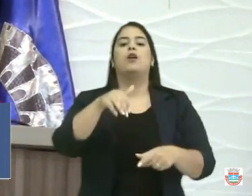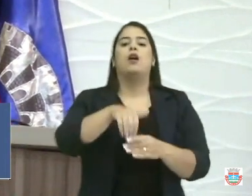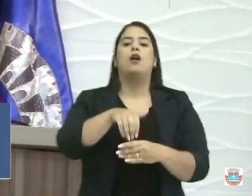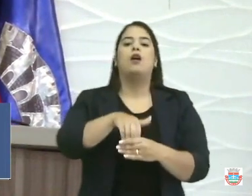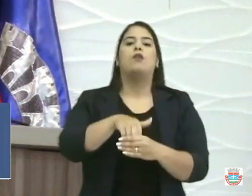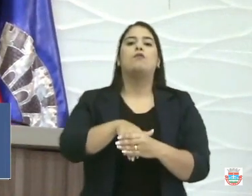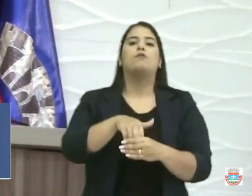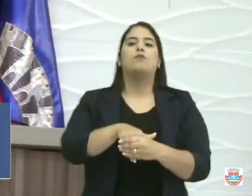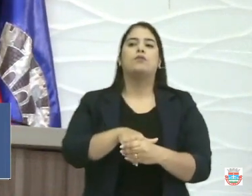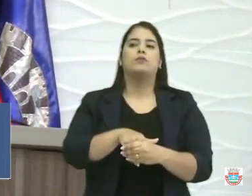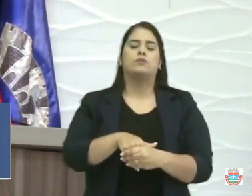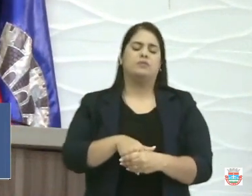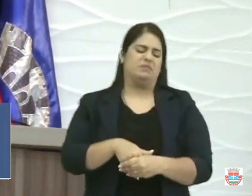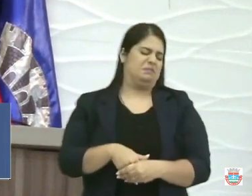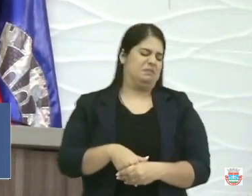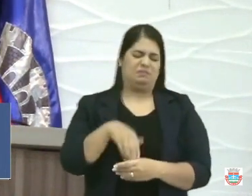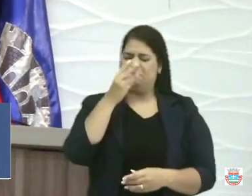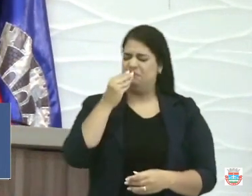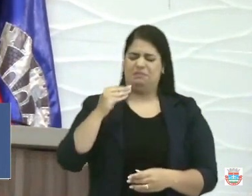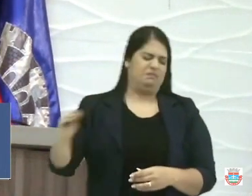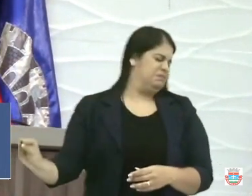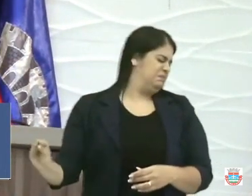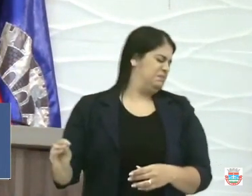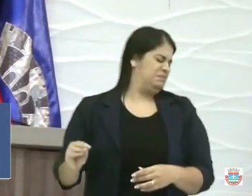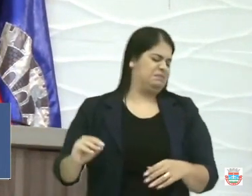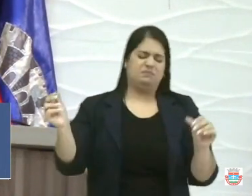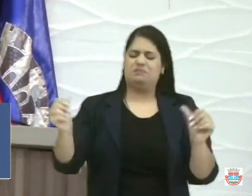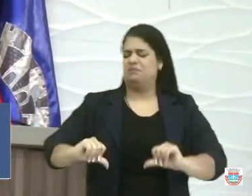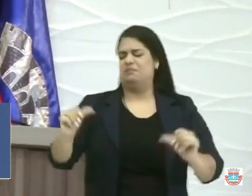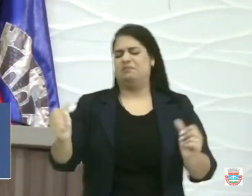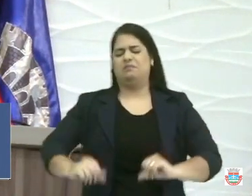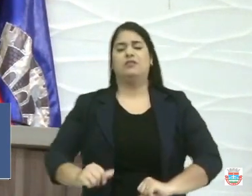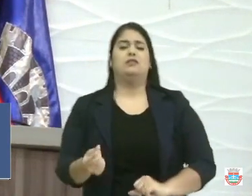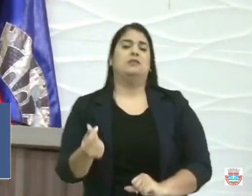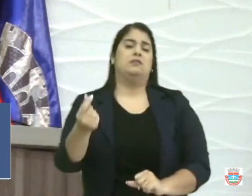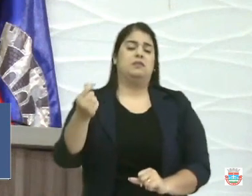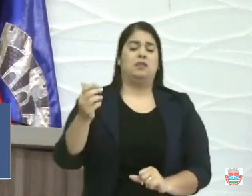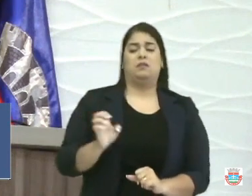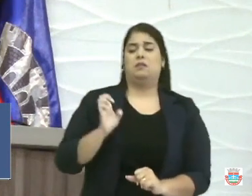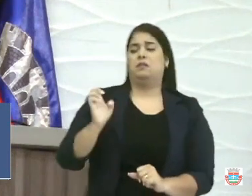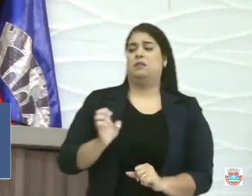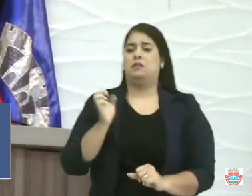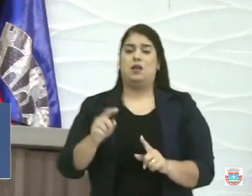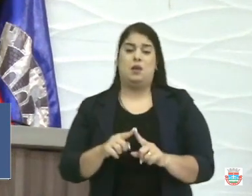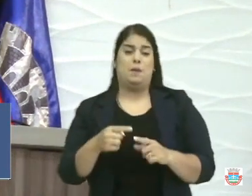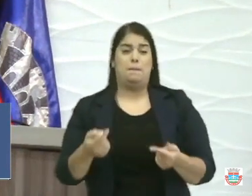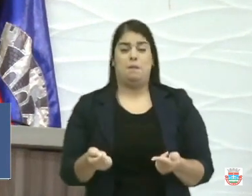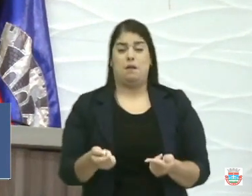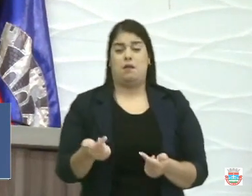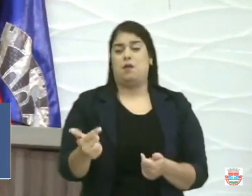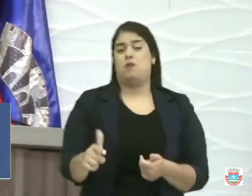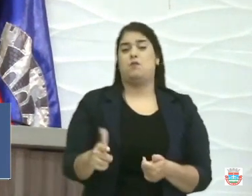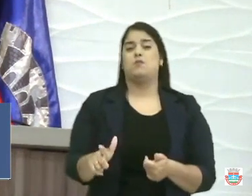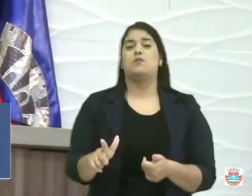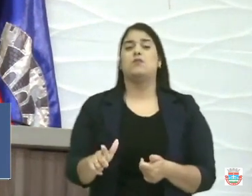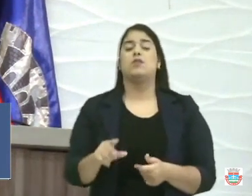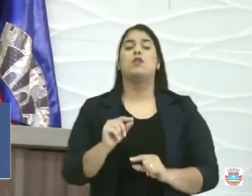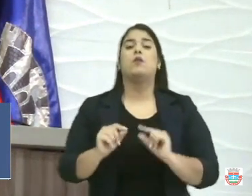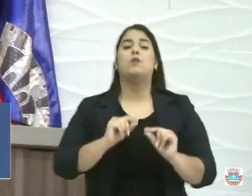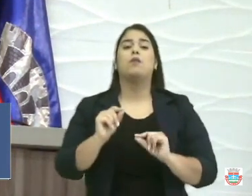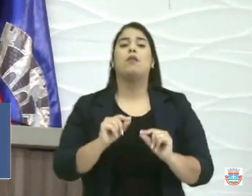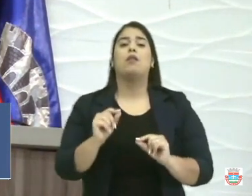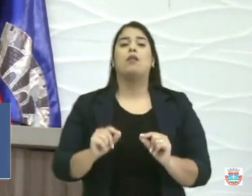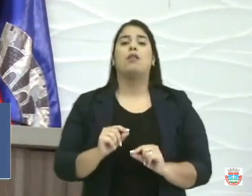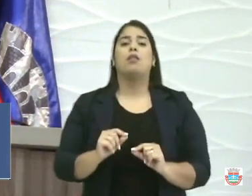essa raça miserável, homem. Isso é uma raça miserável. Tem dinheiro. Mas não tem as coisas que a gente tem. Não olha